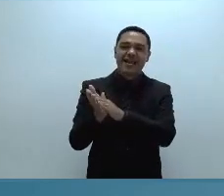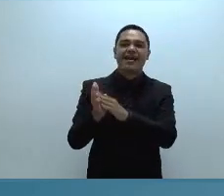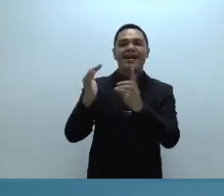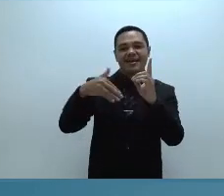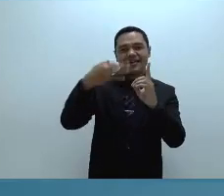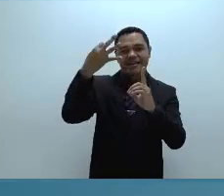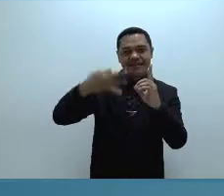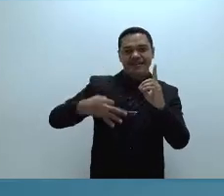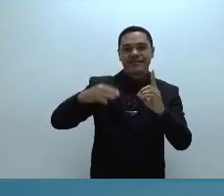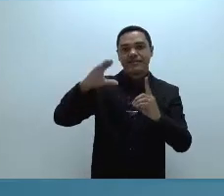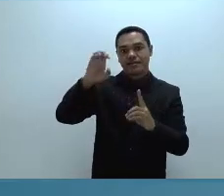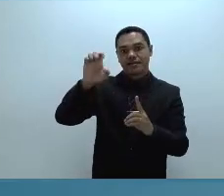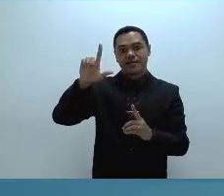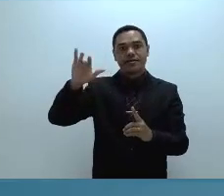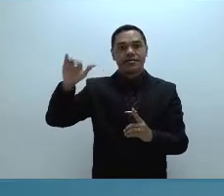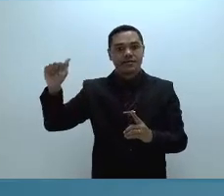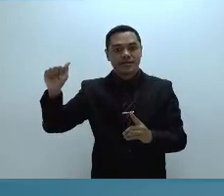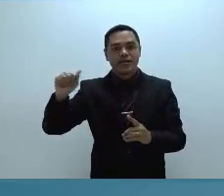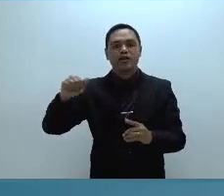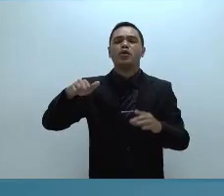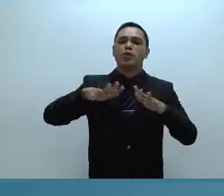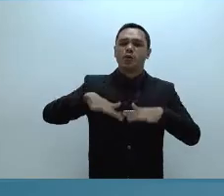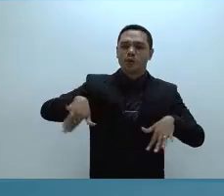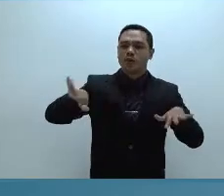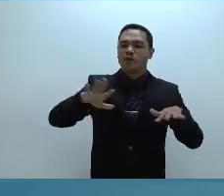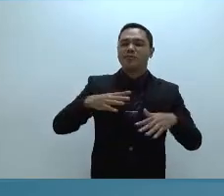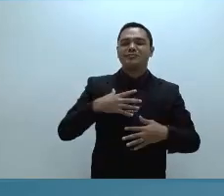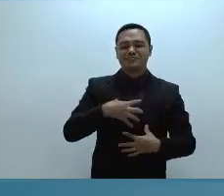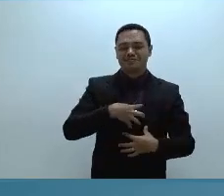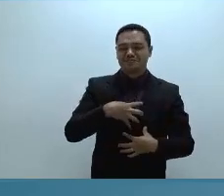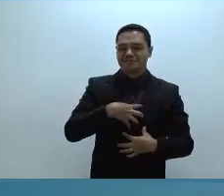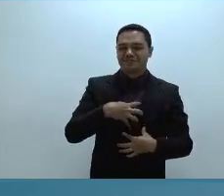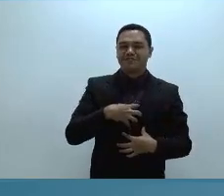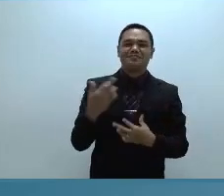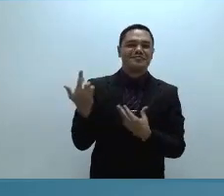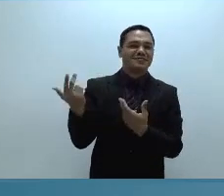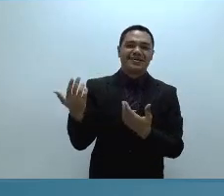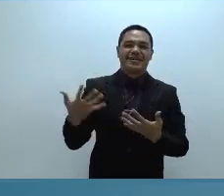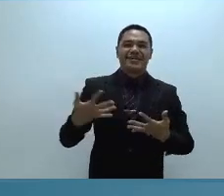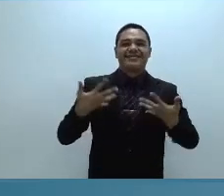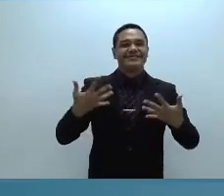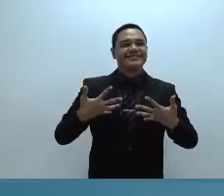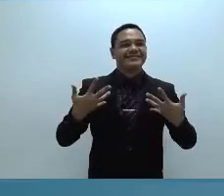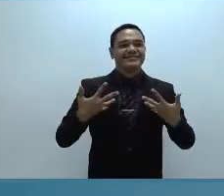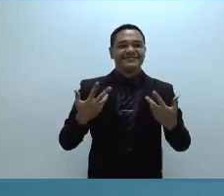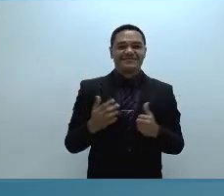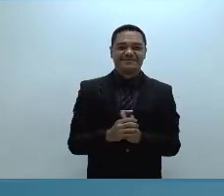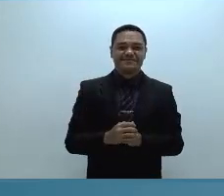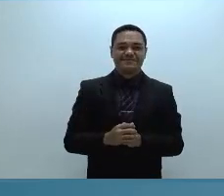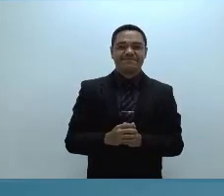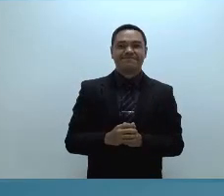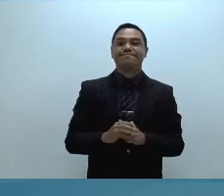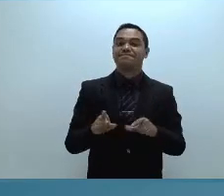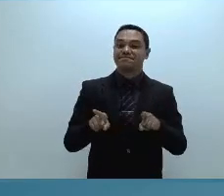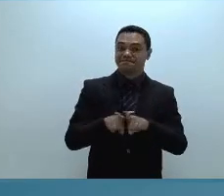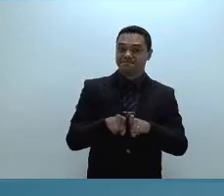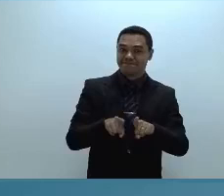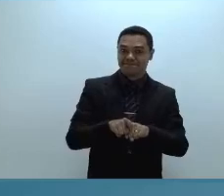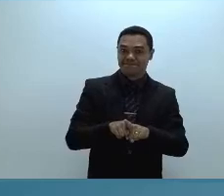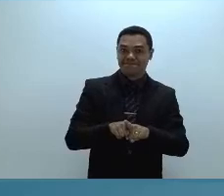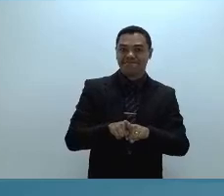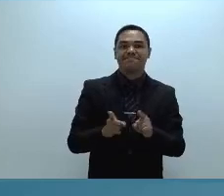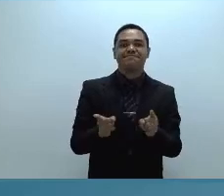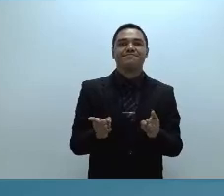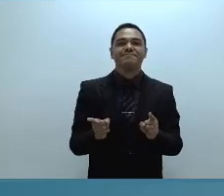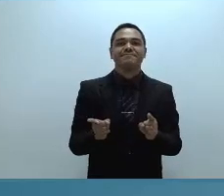Célia, nós todos estamos comungando da sua alegria. Ainda na palavra facultada, eu